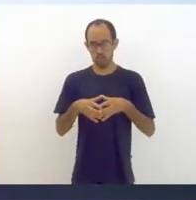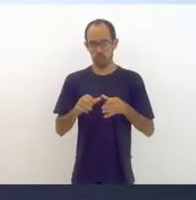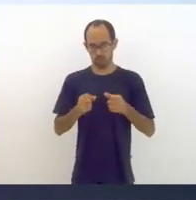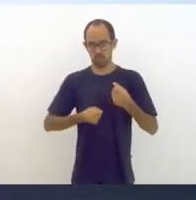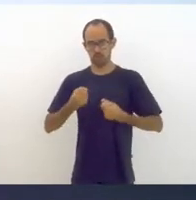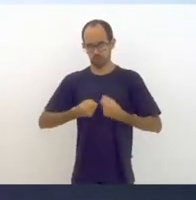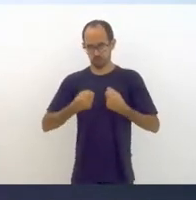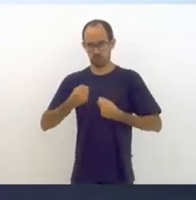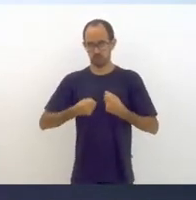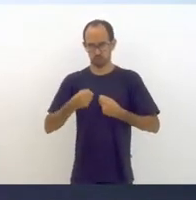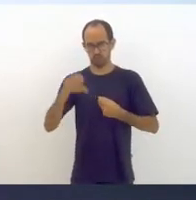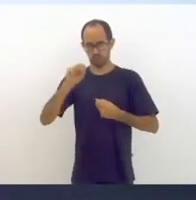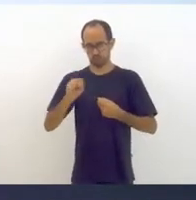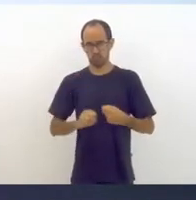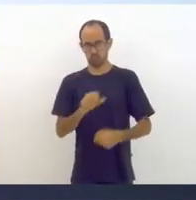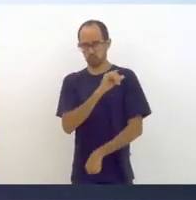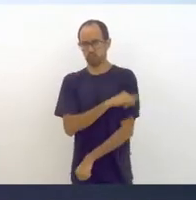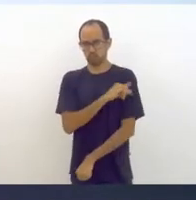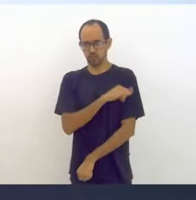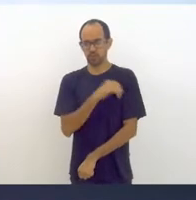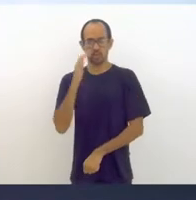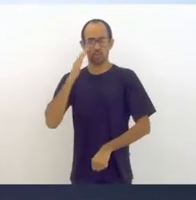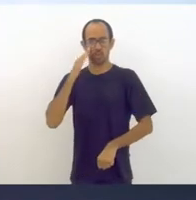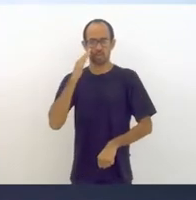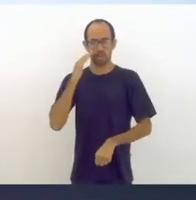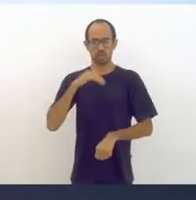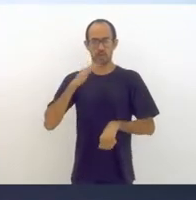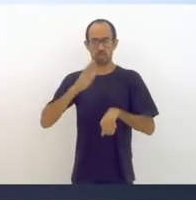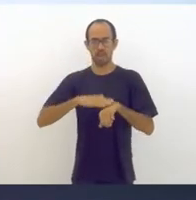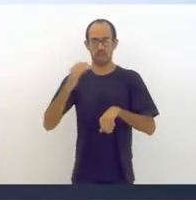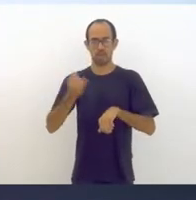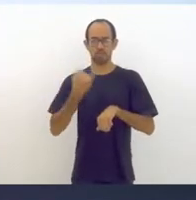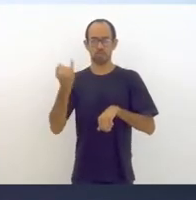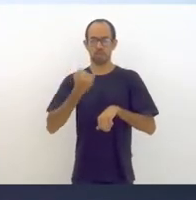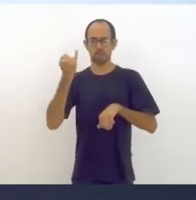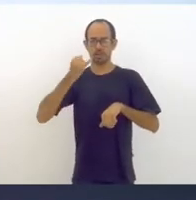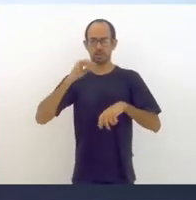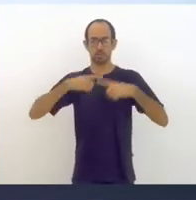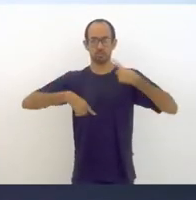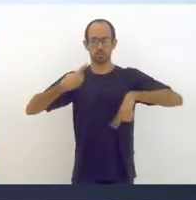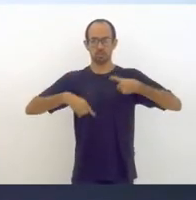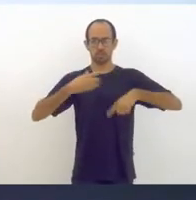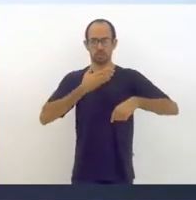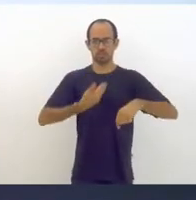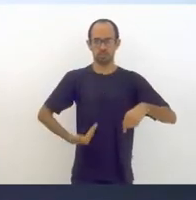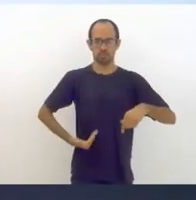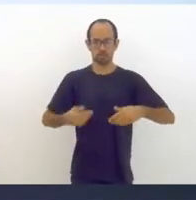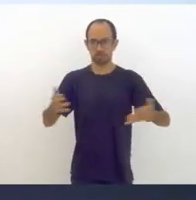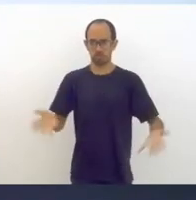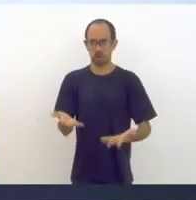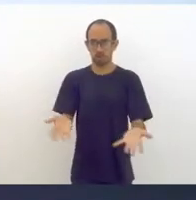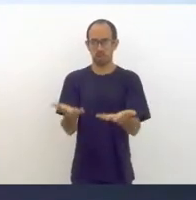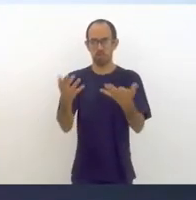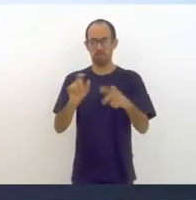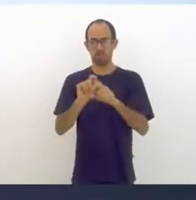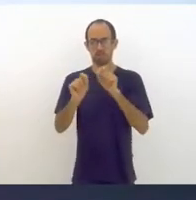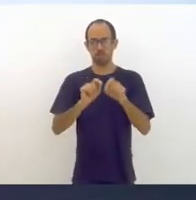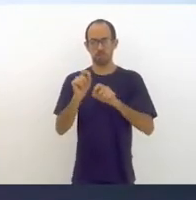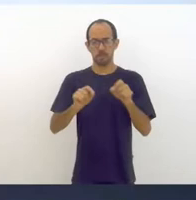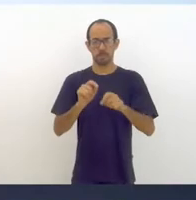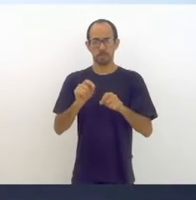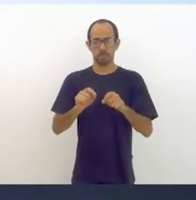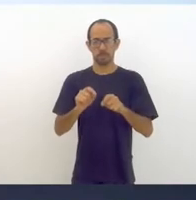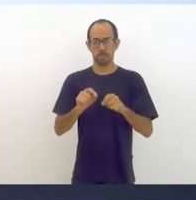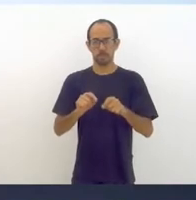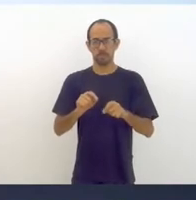entende como da maior importância as políticas públicas que promovam a